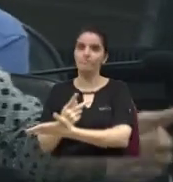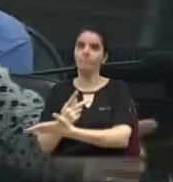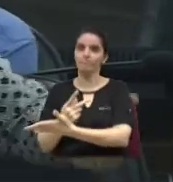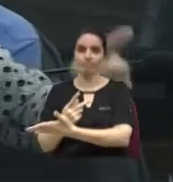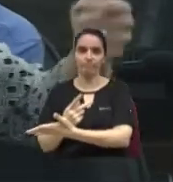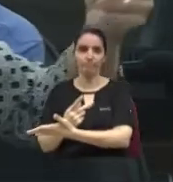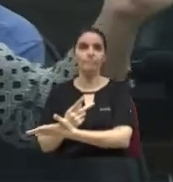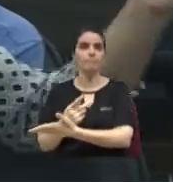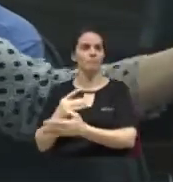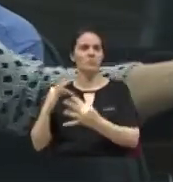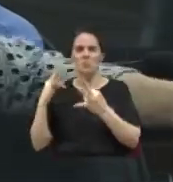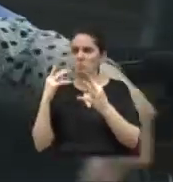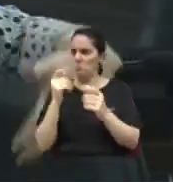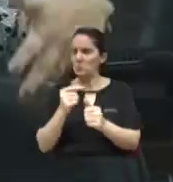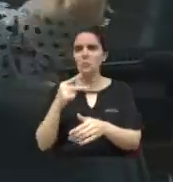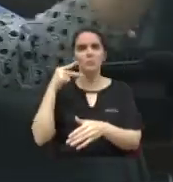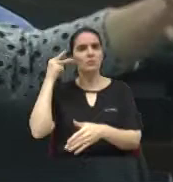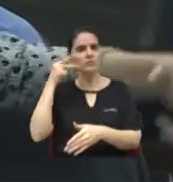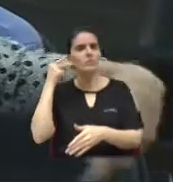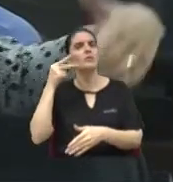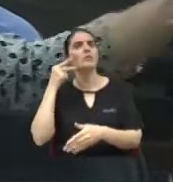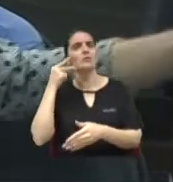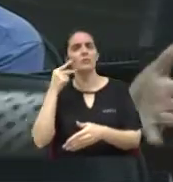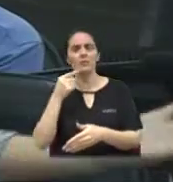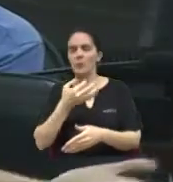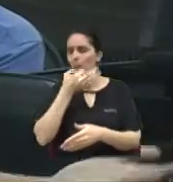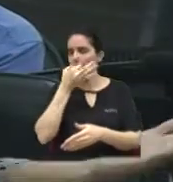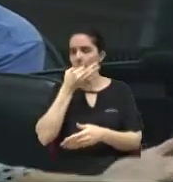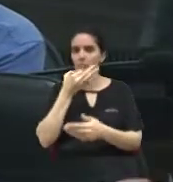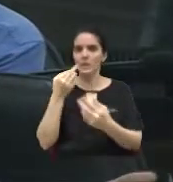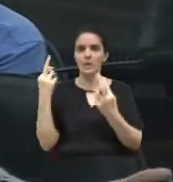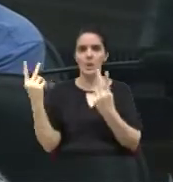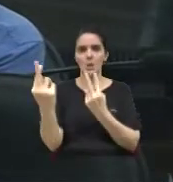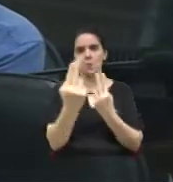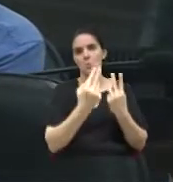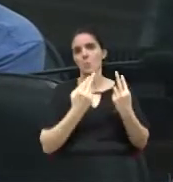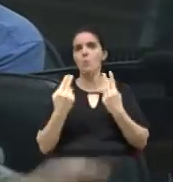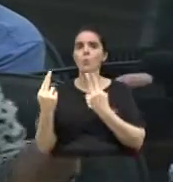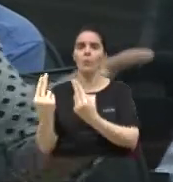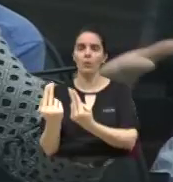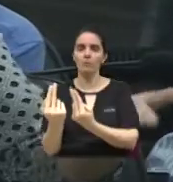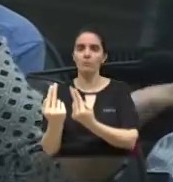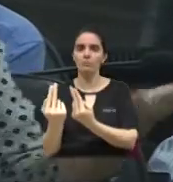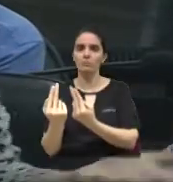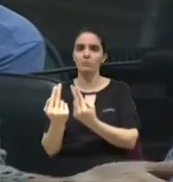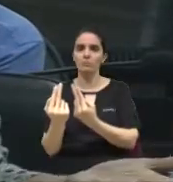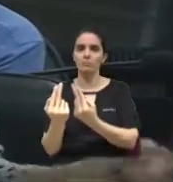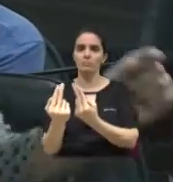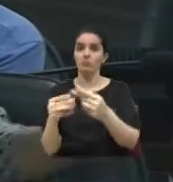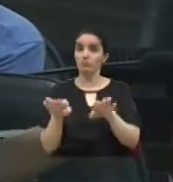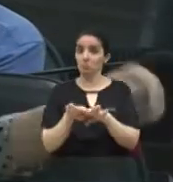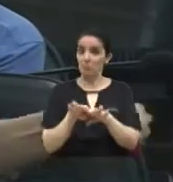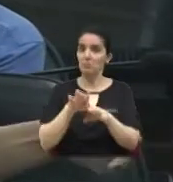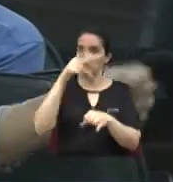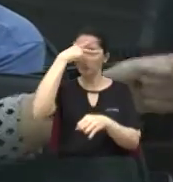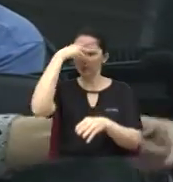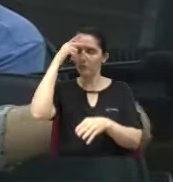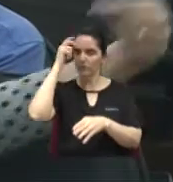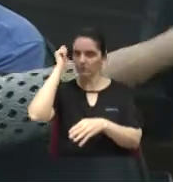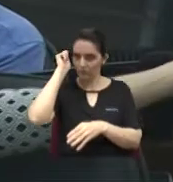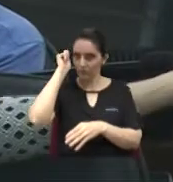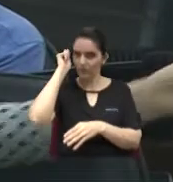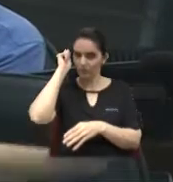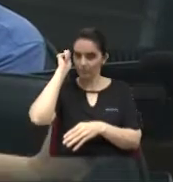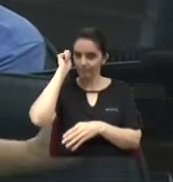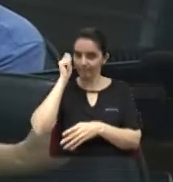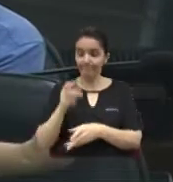de base, vereador de oposição, vereador independente, população, isso aí todo mundo percebeu. Inclusive o executivo, que infelizmente percebeu